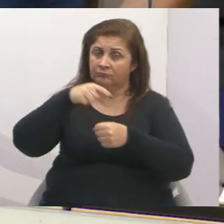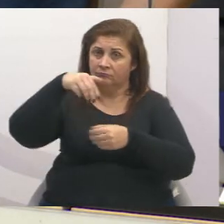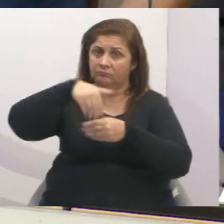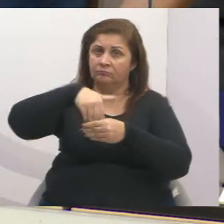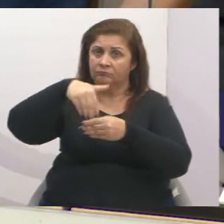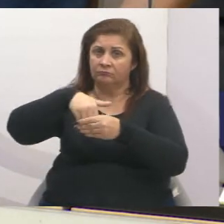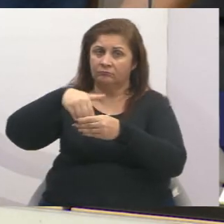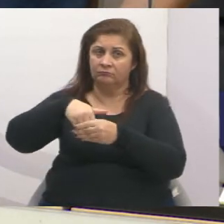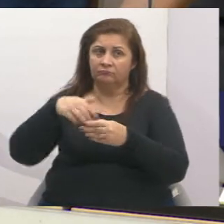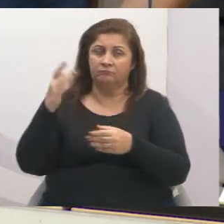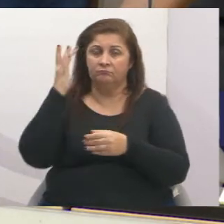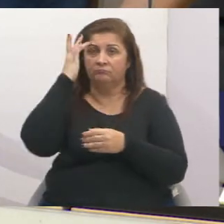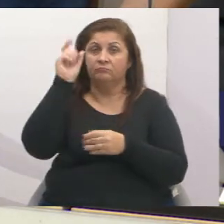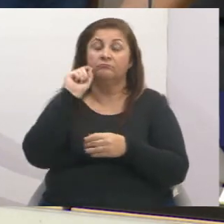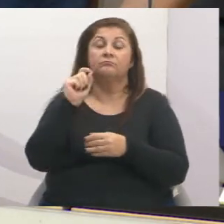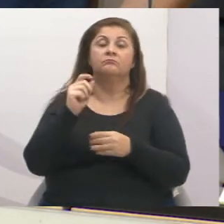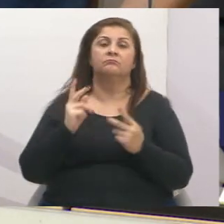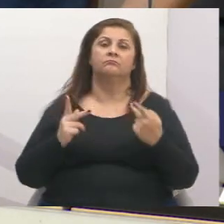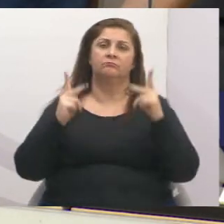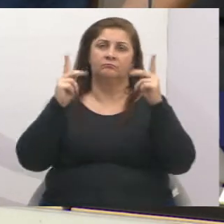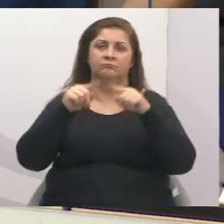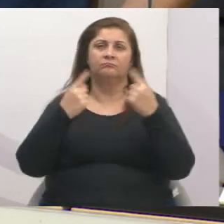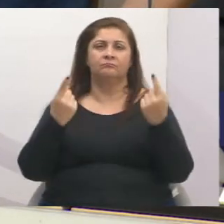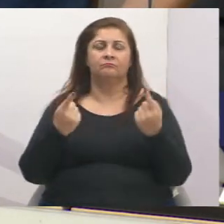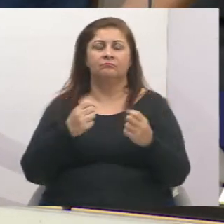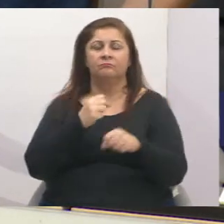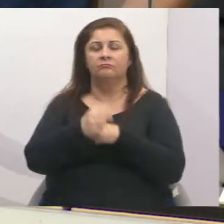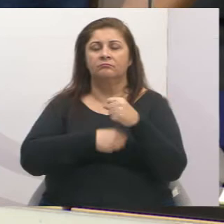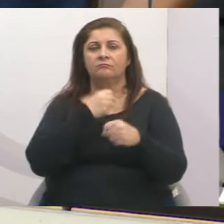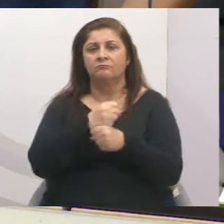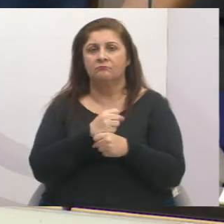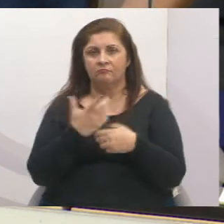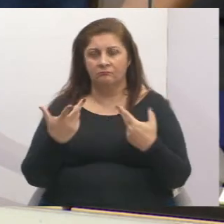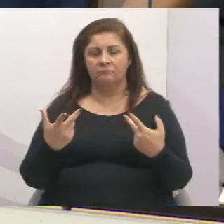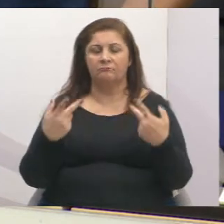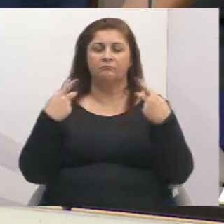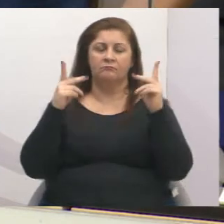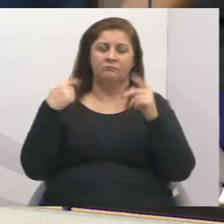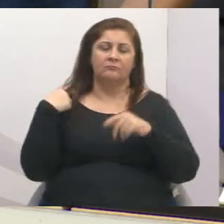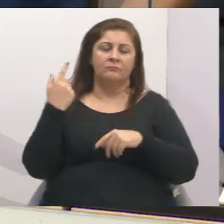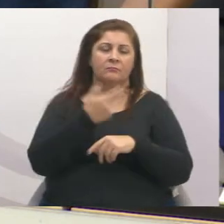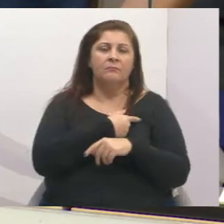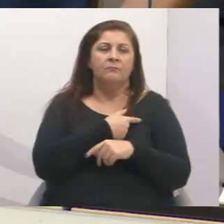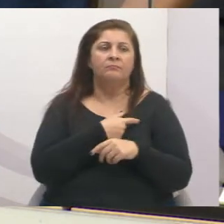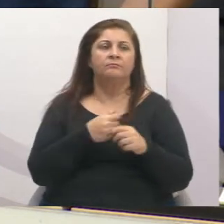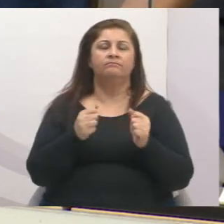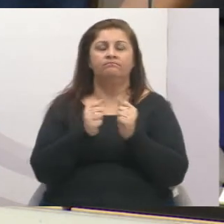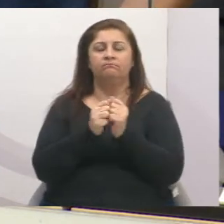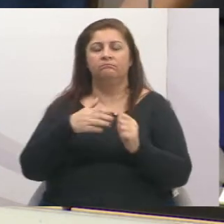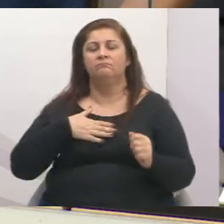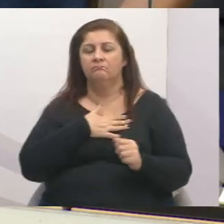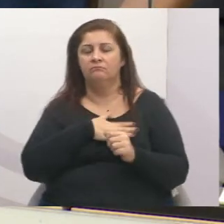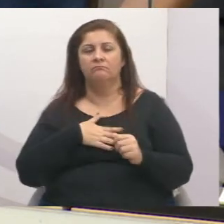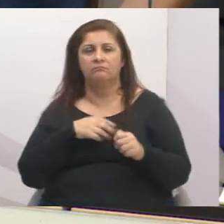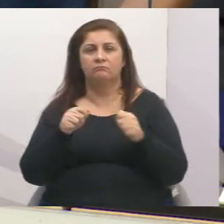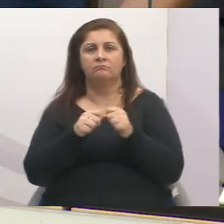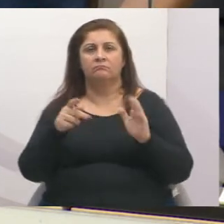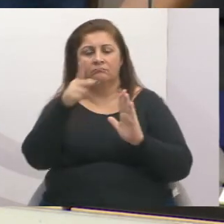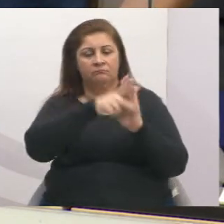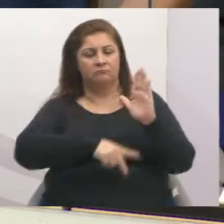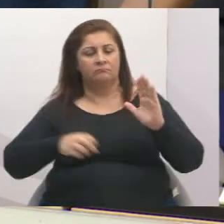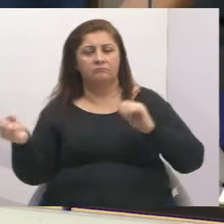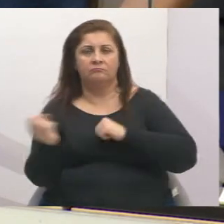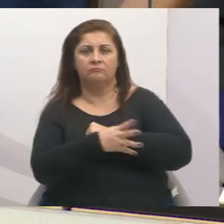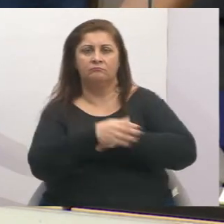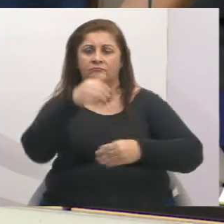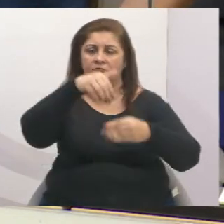eleição, mas quem sabe a partir do ano que vem muda essa política e nós vamos estar aqui com todo o prazer, fazendo um novo projeto e votando